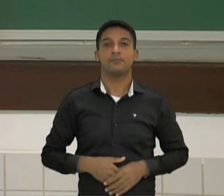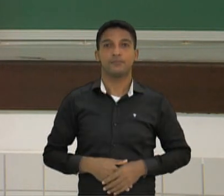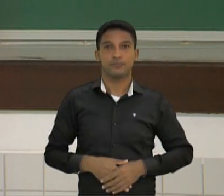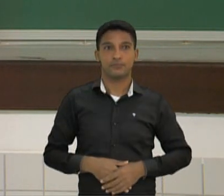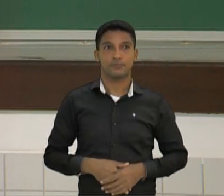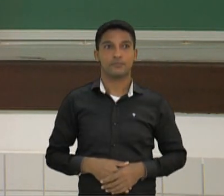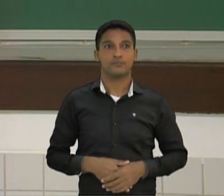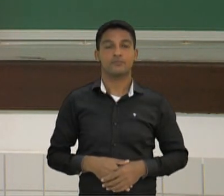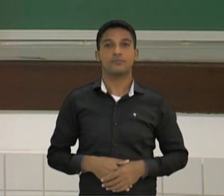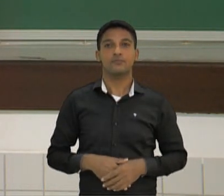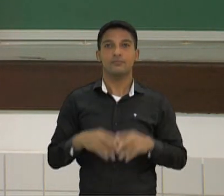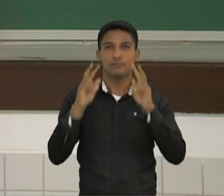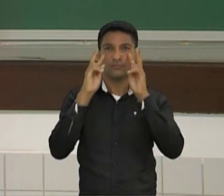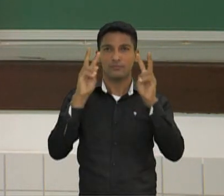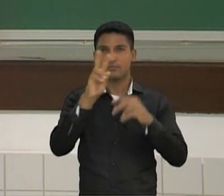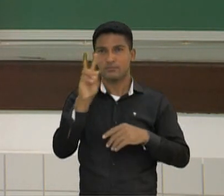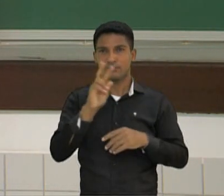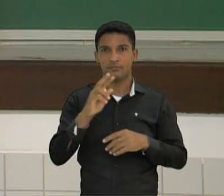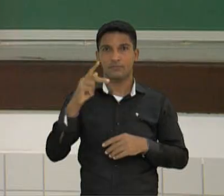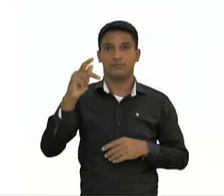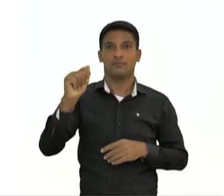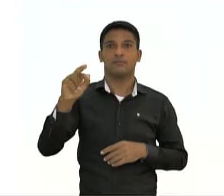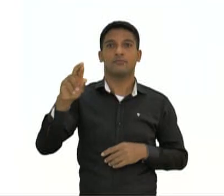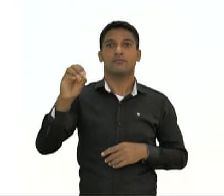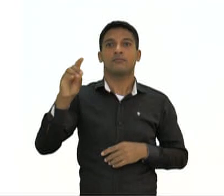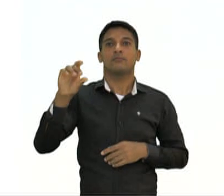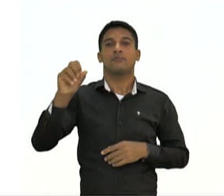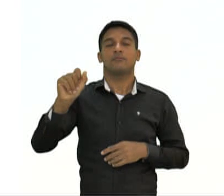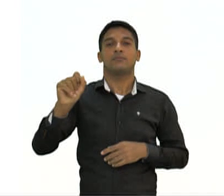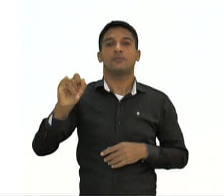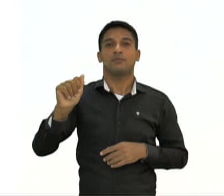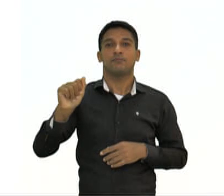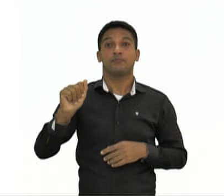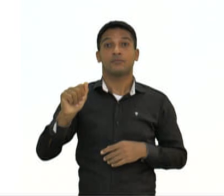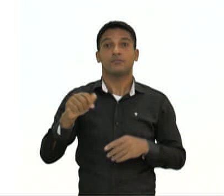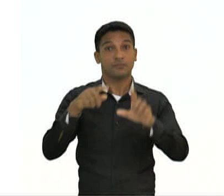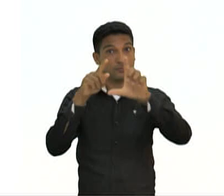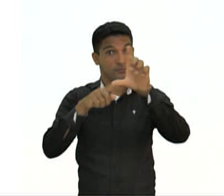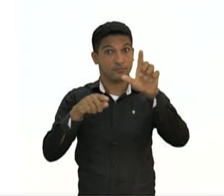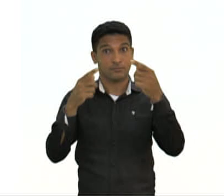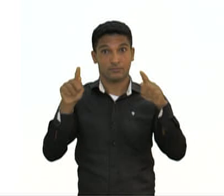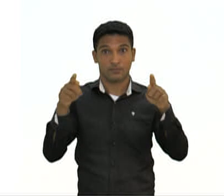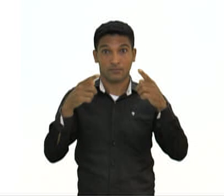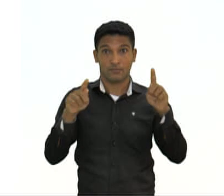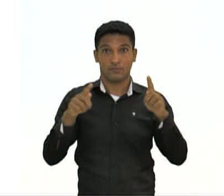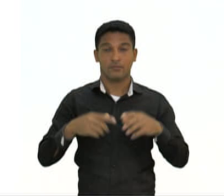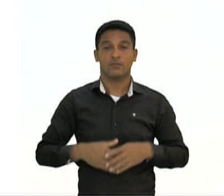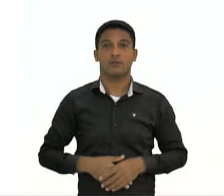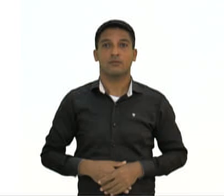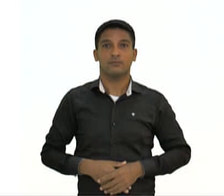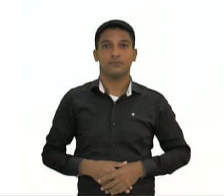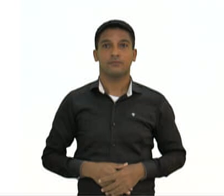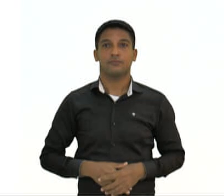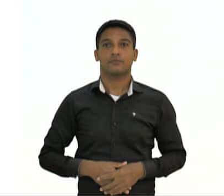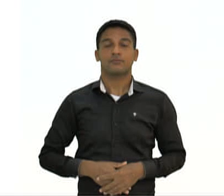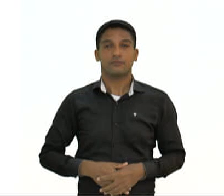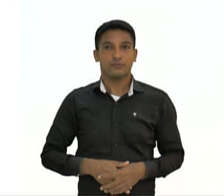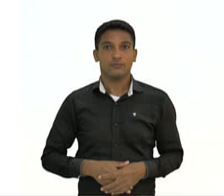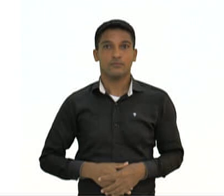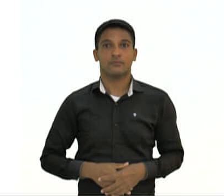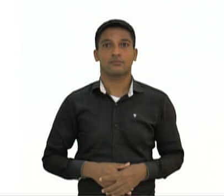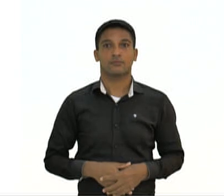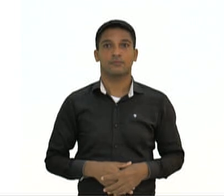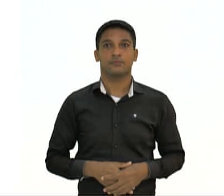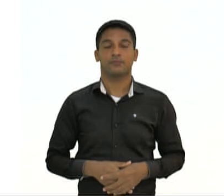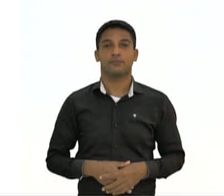Analise a paródia a seguir. Mamífero, enfim, eu vou estudar, baby. A classe tem, sim, glândulas para mamar,